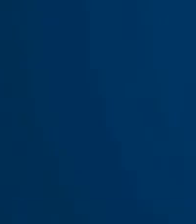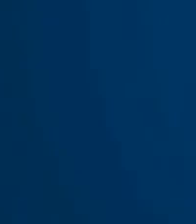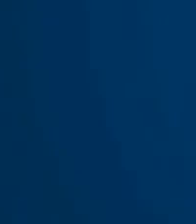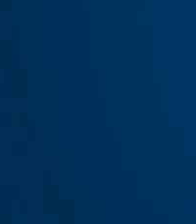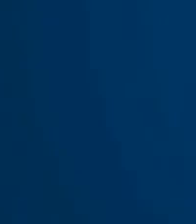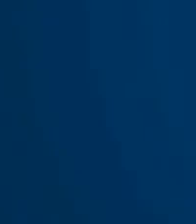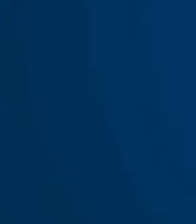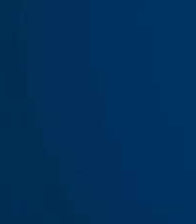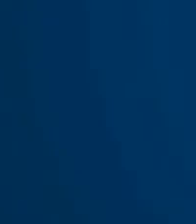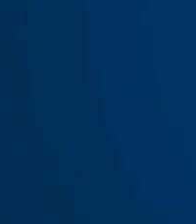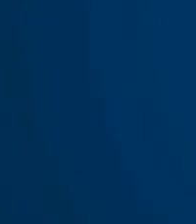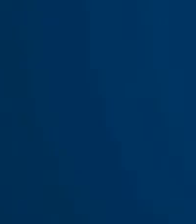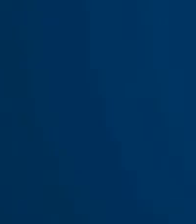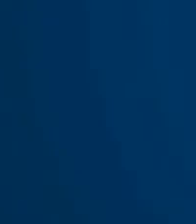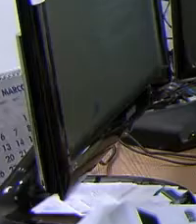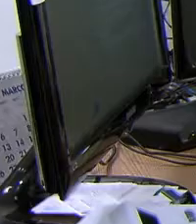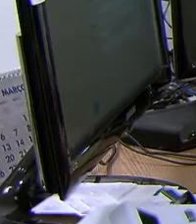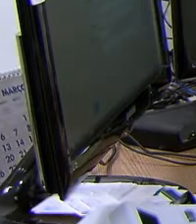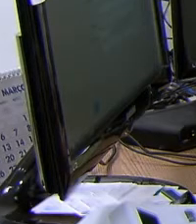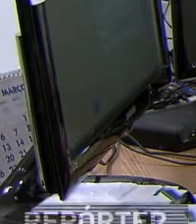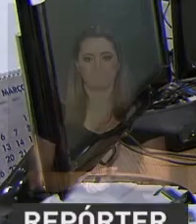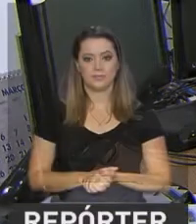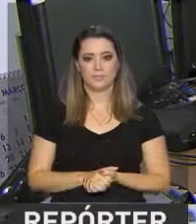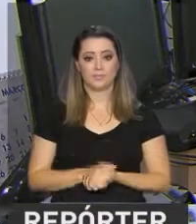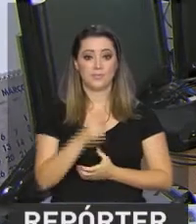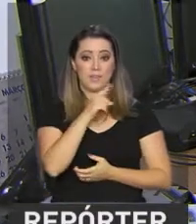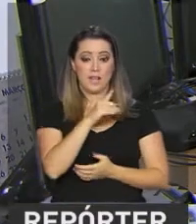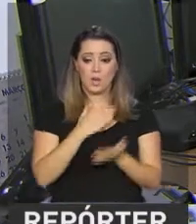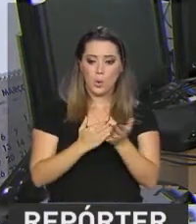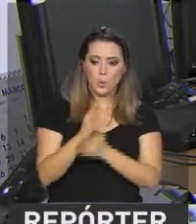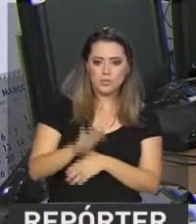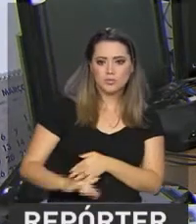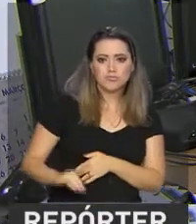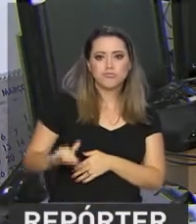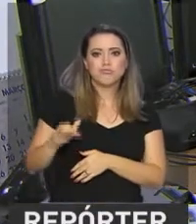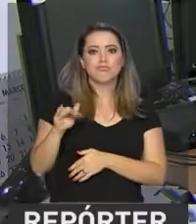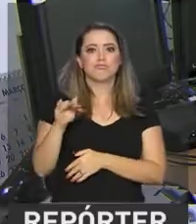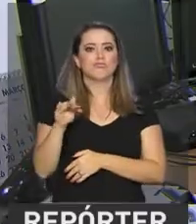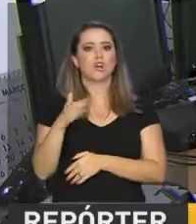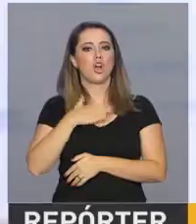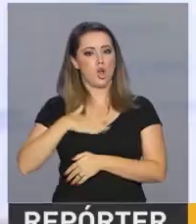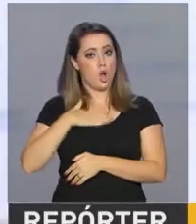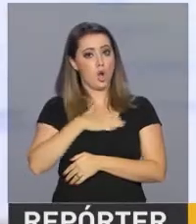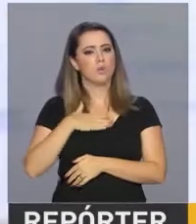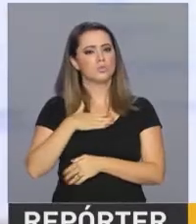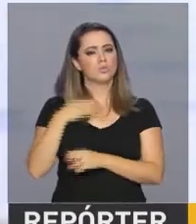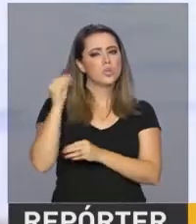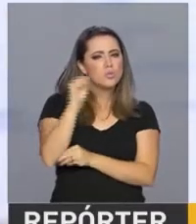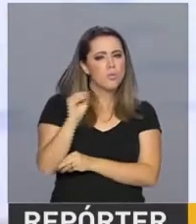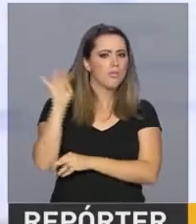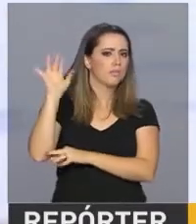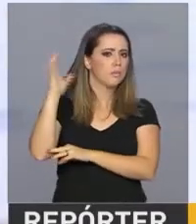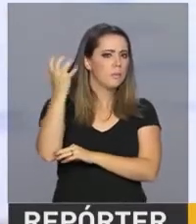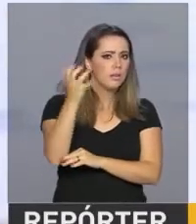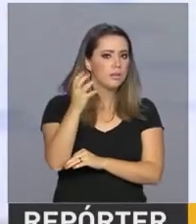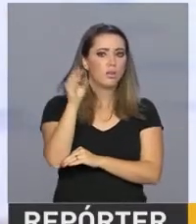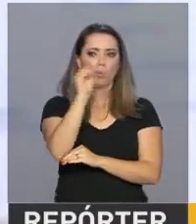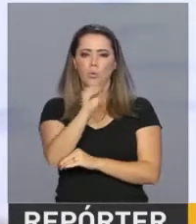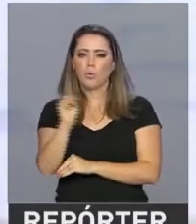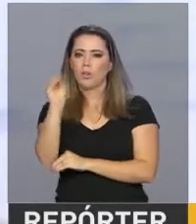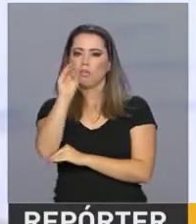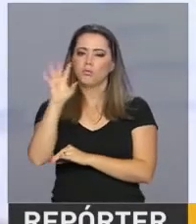fórum mundial da água janaína desde pequena se interessa por temas como sustentabilidade e preservação